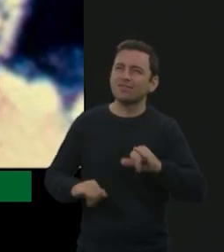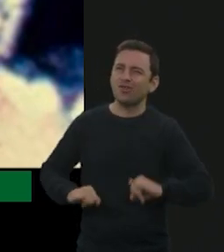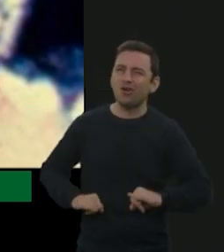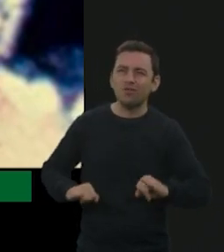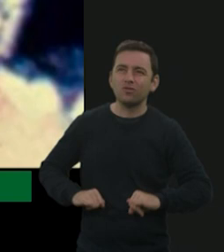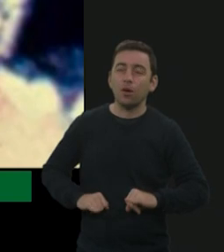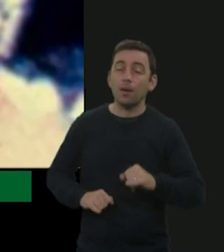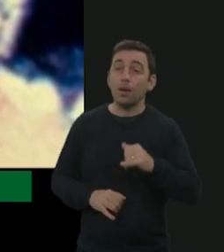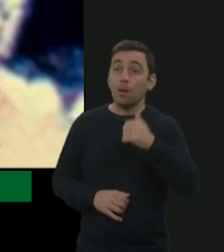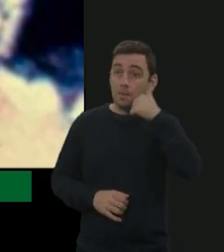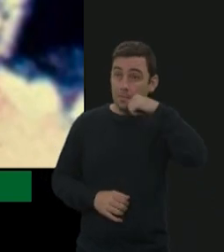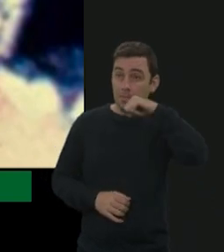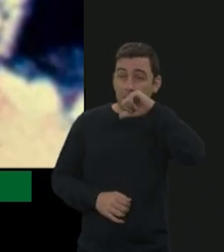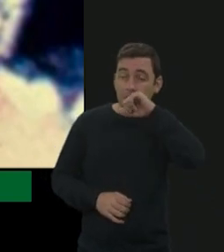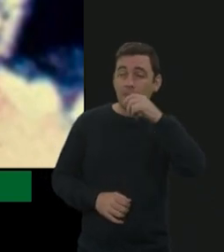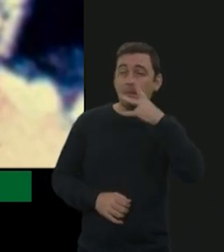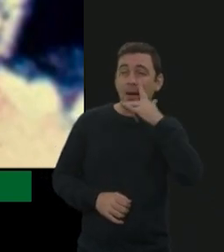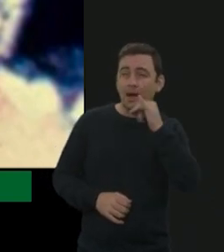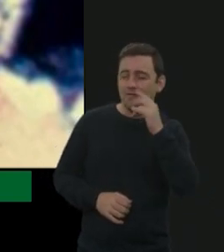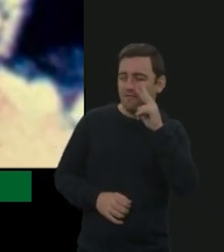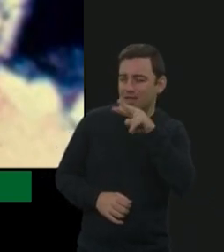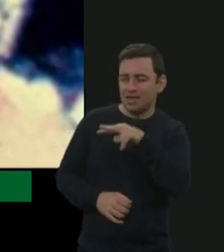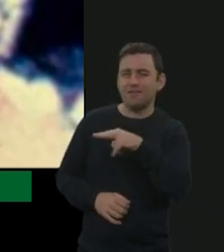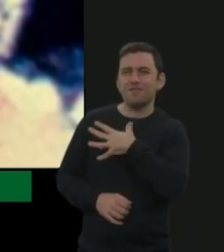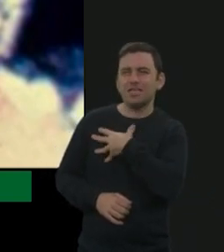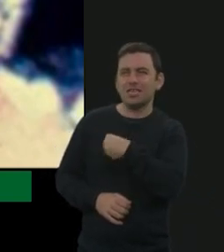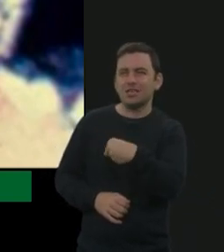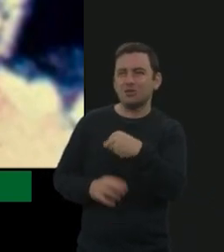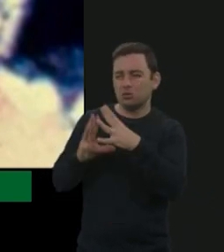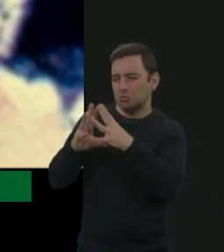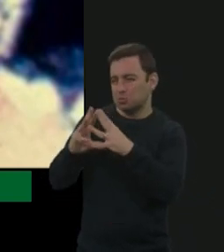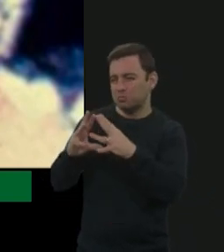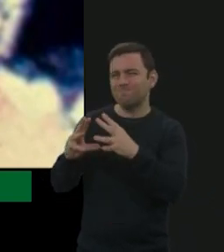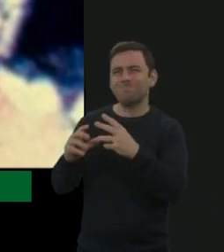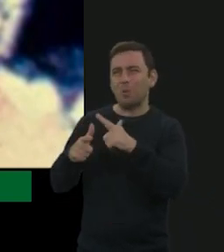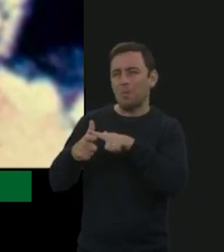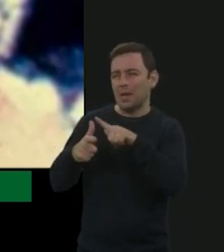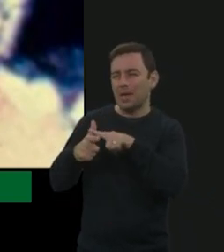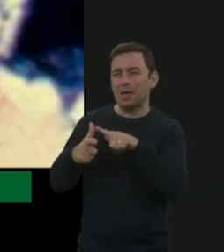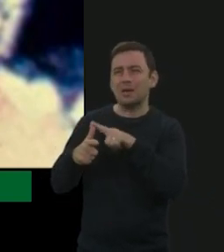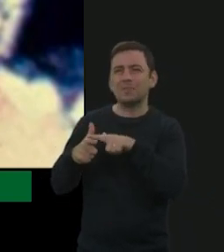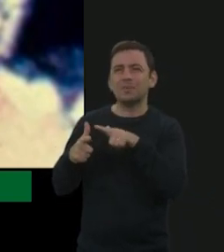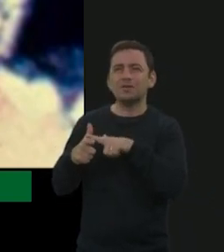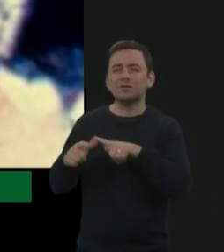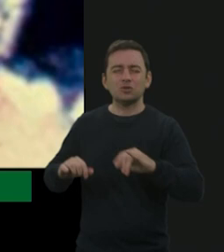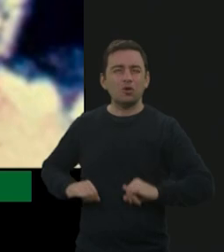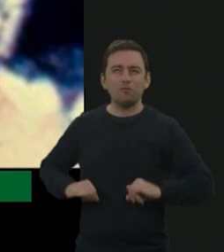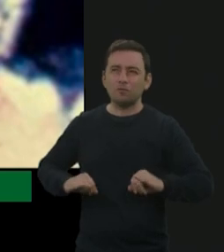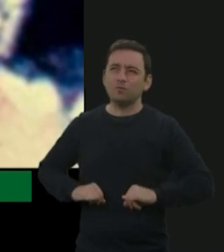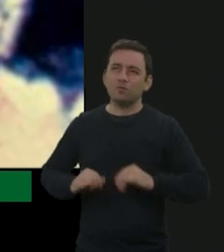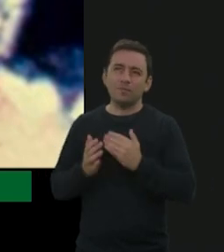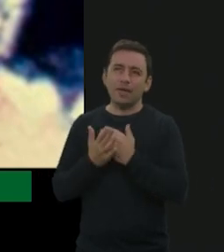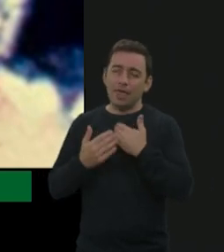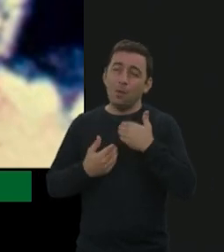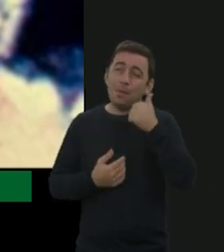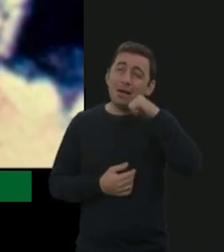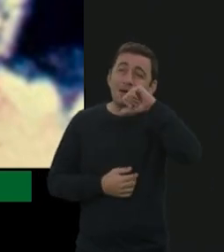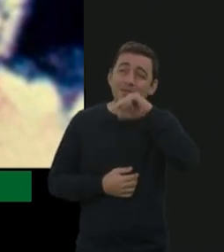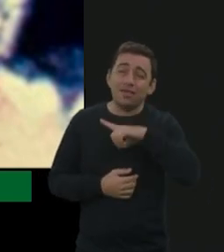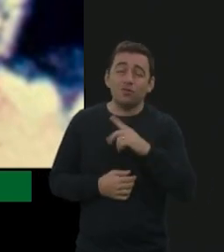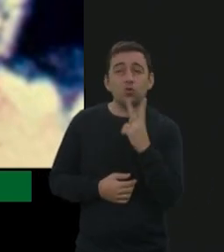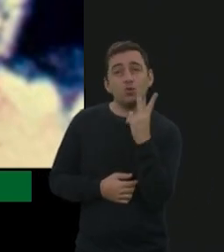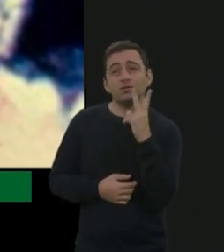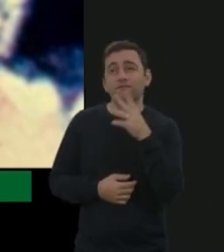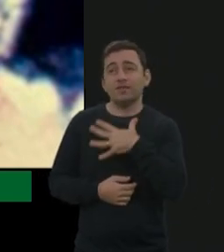uma criança doente dessa e ver seu filho degenerar a cada dia deve ser um sofrimento muito grande. Né? Eu sou mãe, tenho dois filhos,